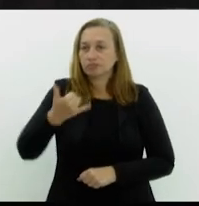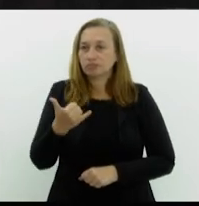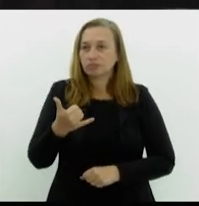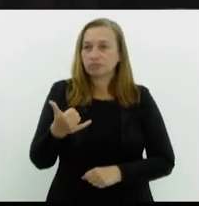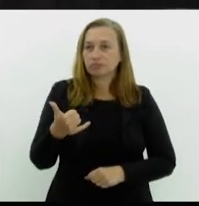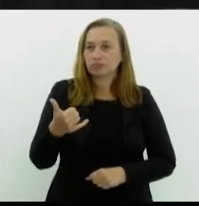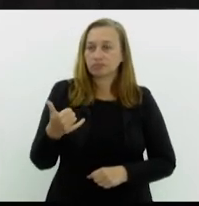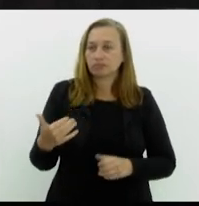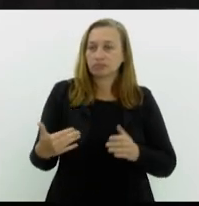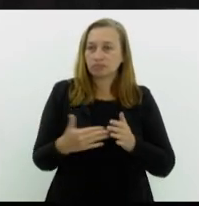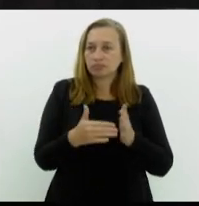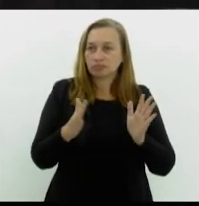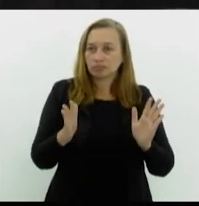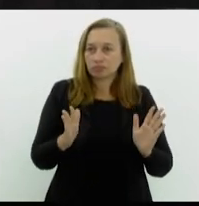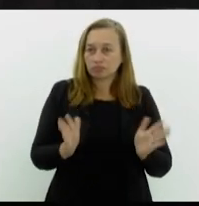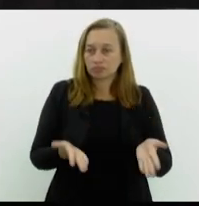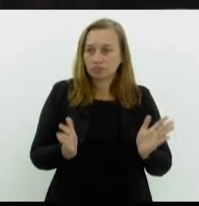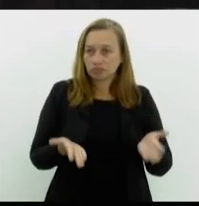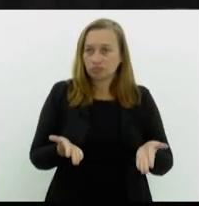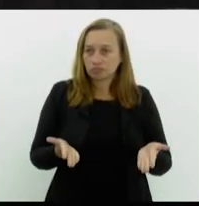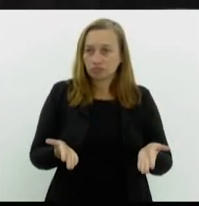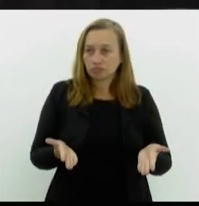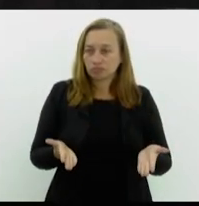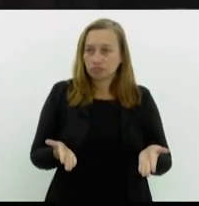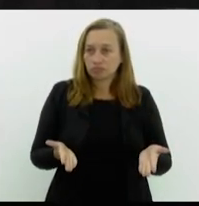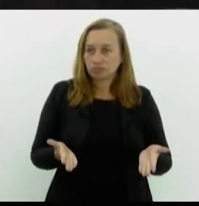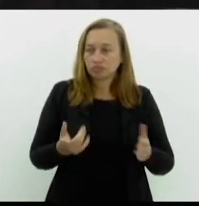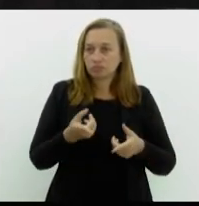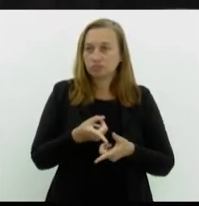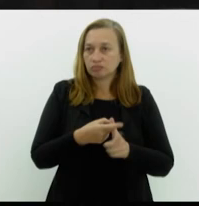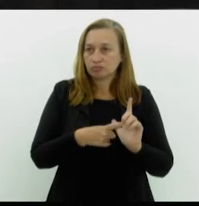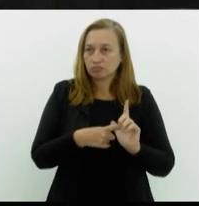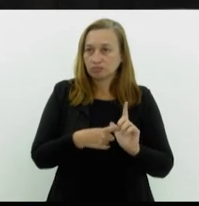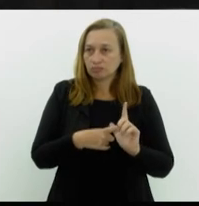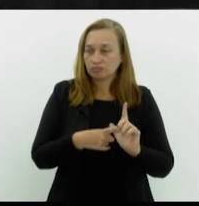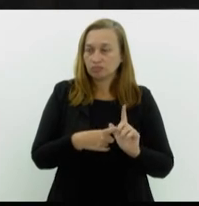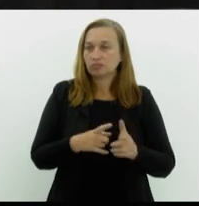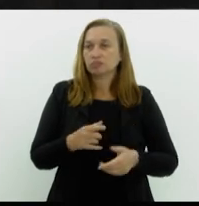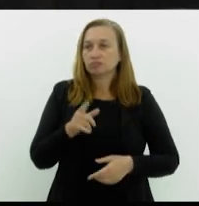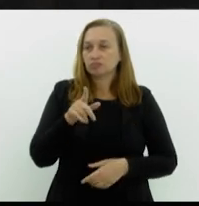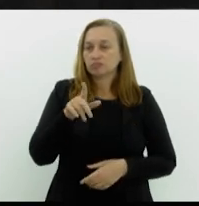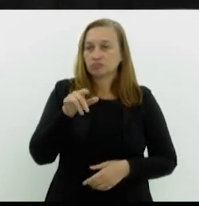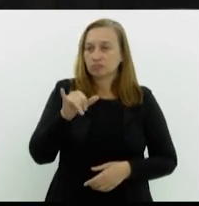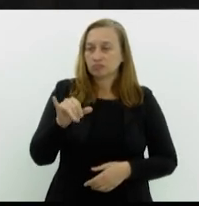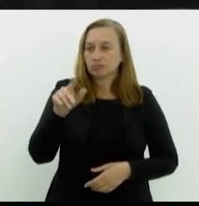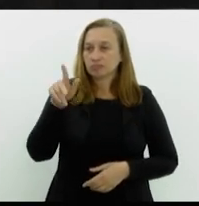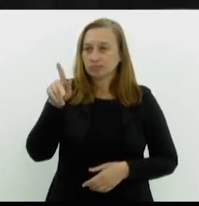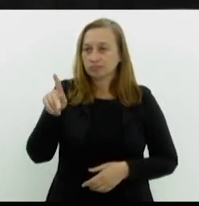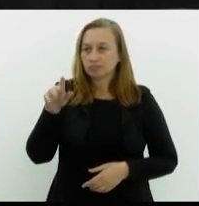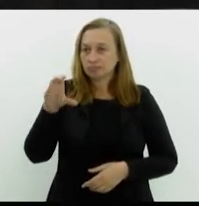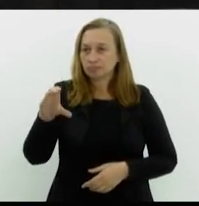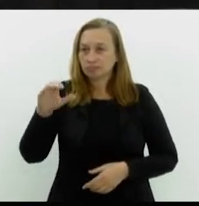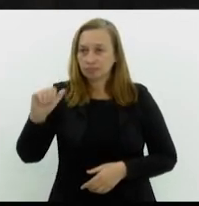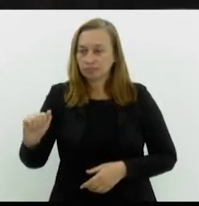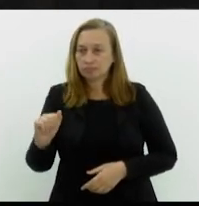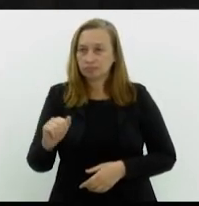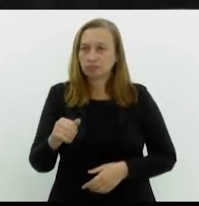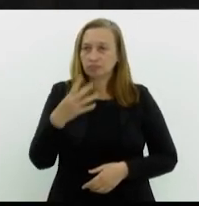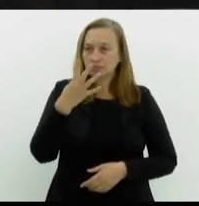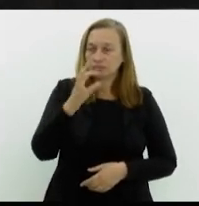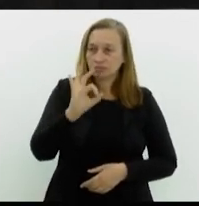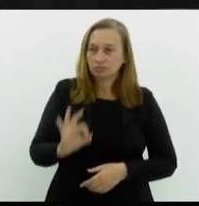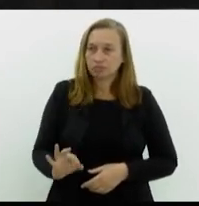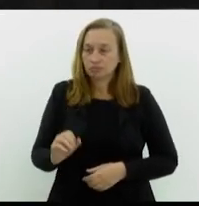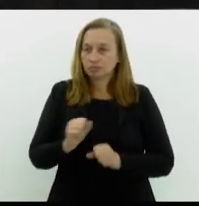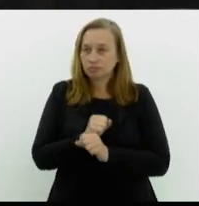cá, corrigindo monetariamente a dívida pelo IPCA, com juros extorsivos de 4%